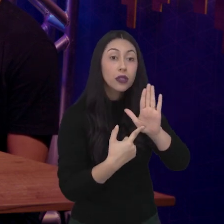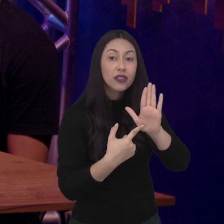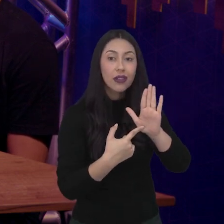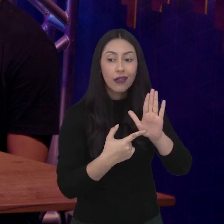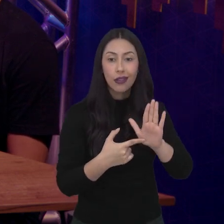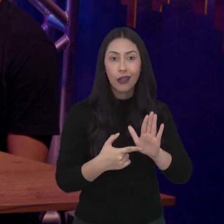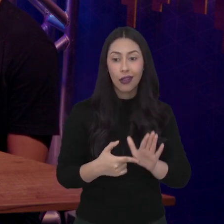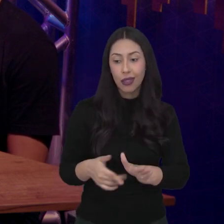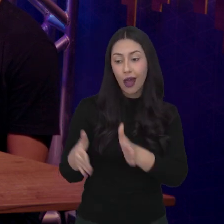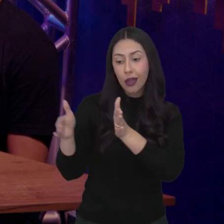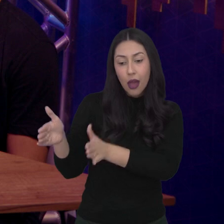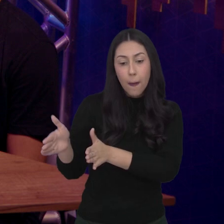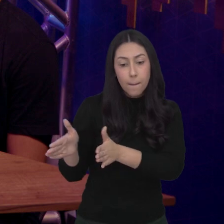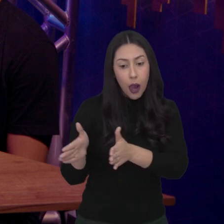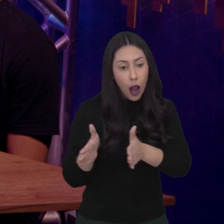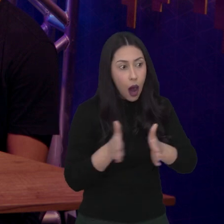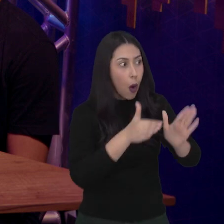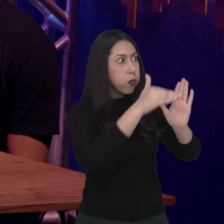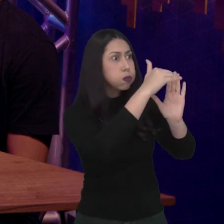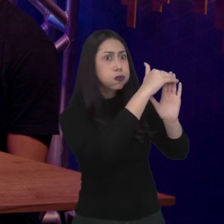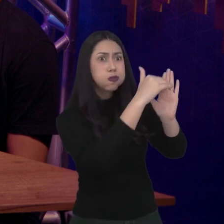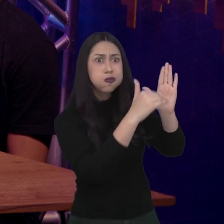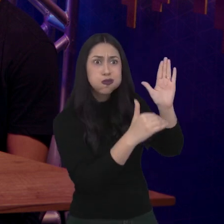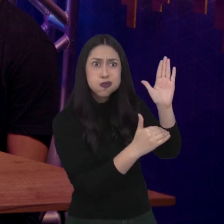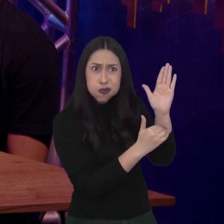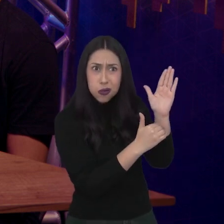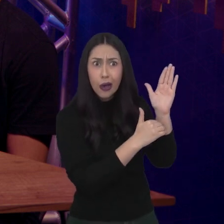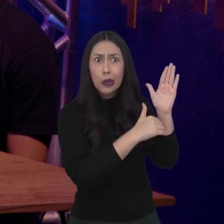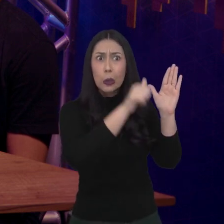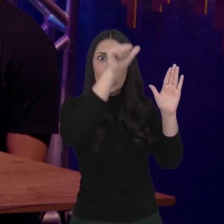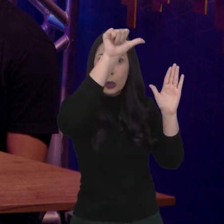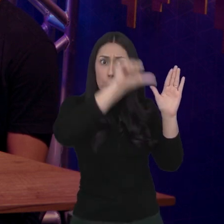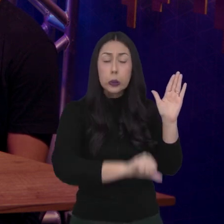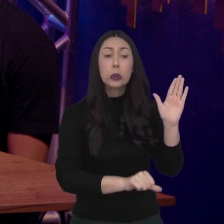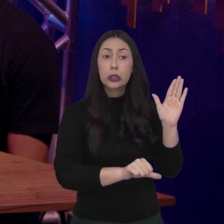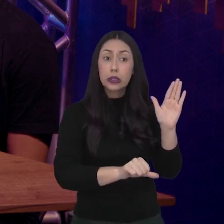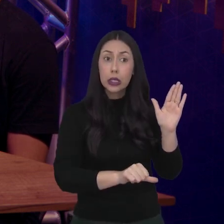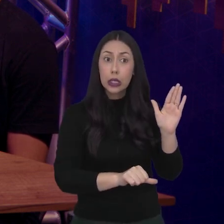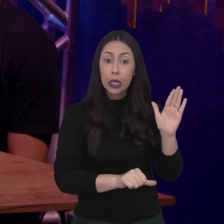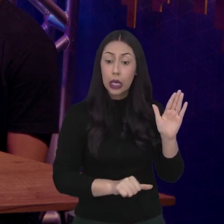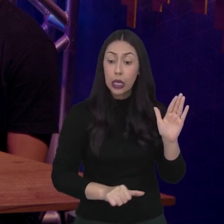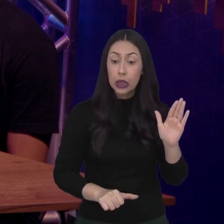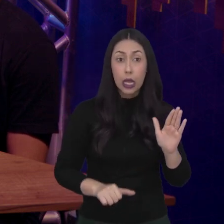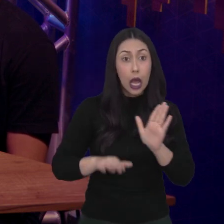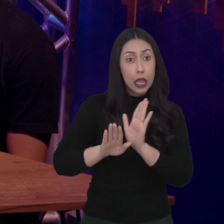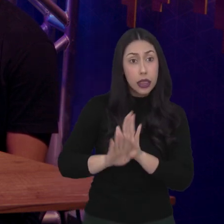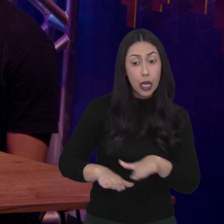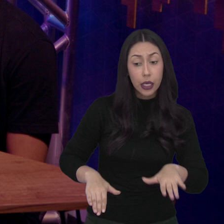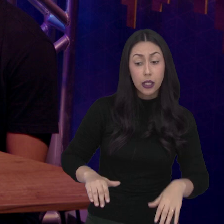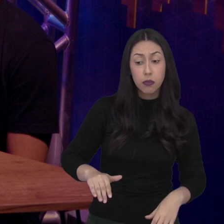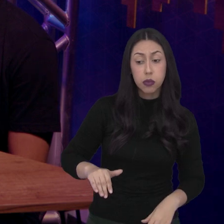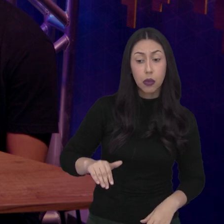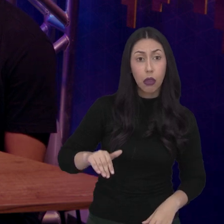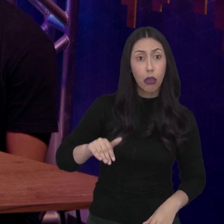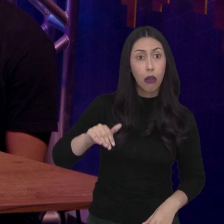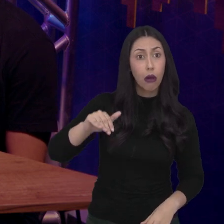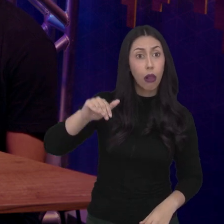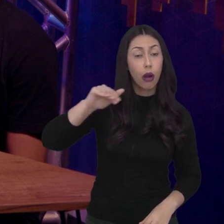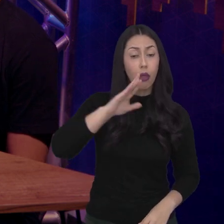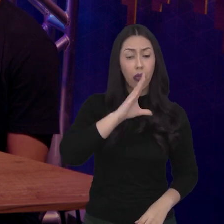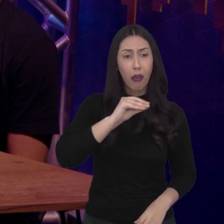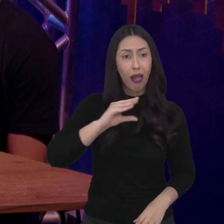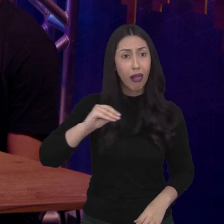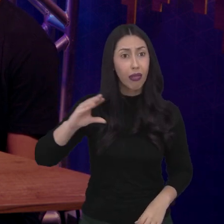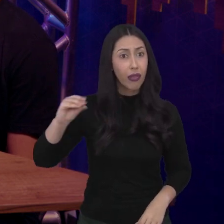queda significativa nas habilidades, né, socioemocionais à medida que as crianças crescem e entram na adolescência.